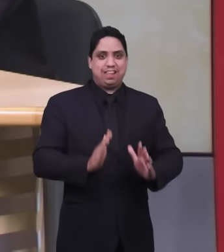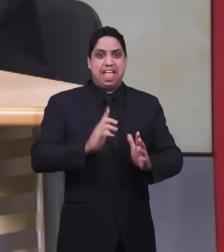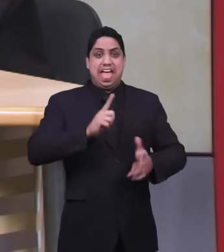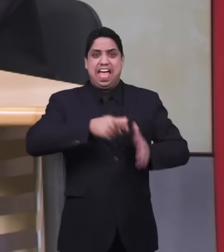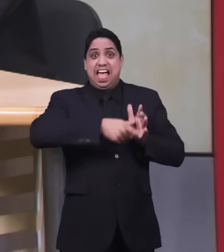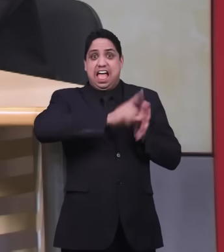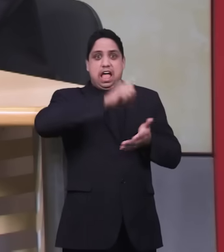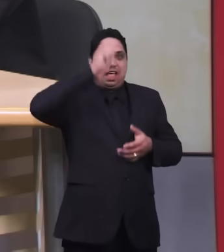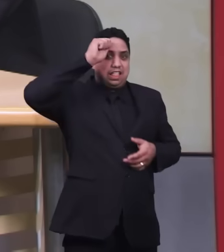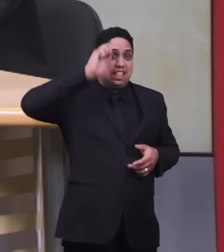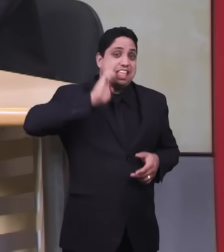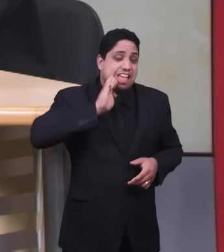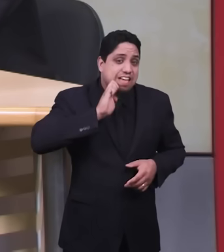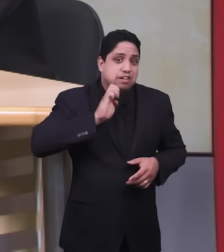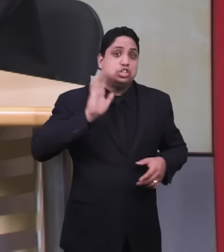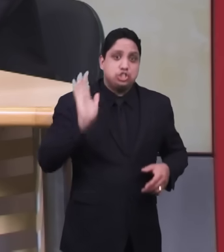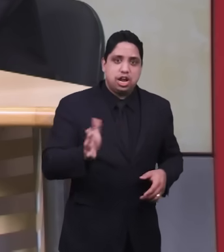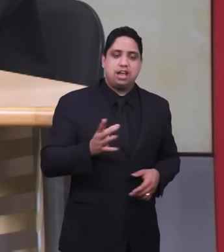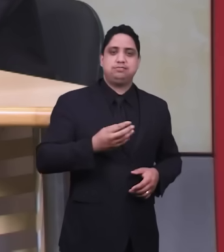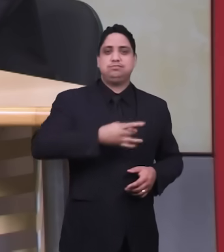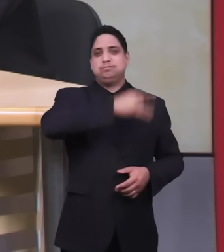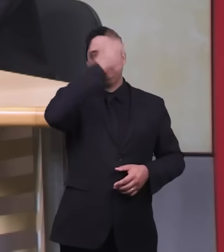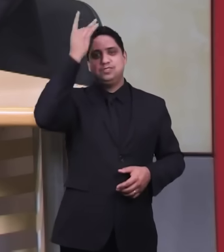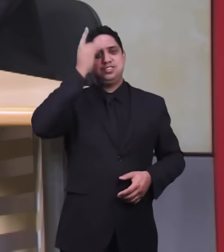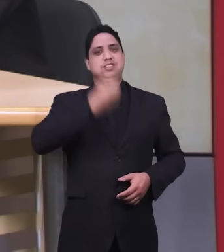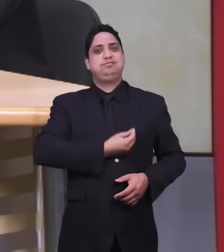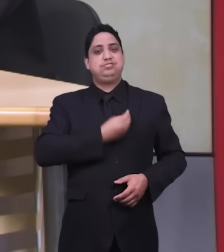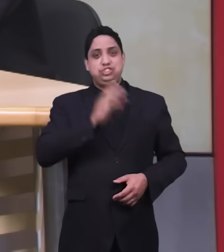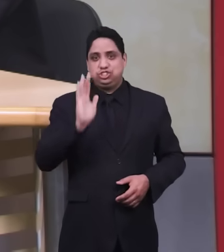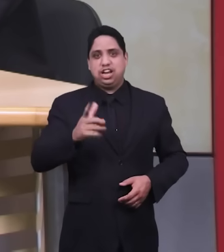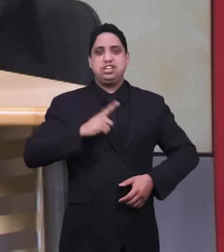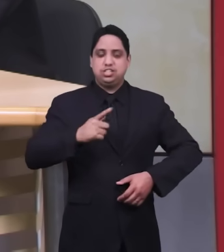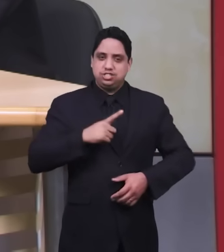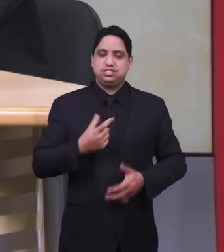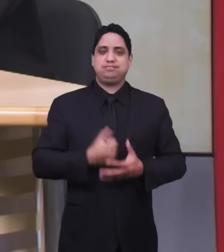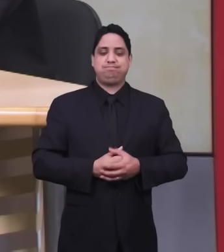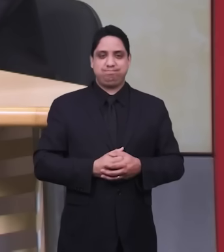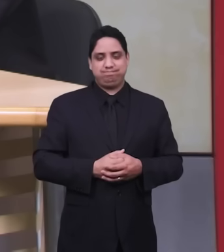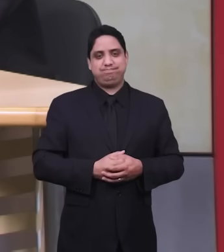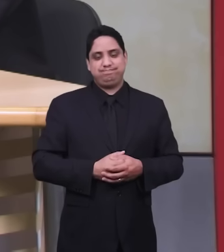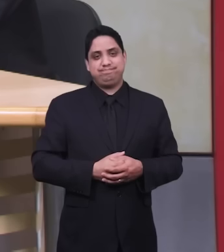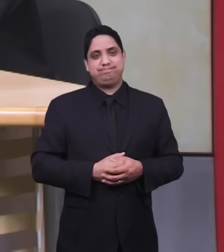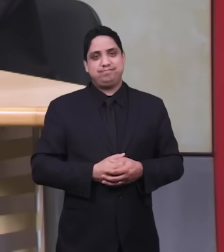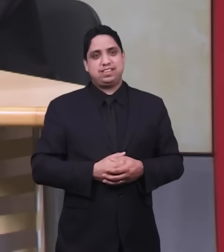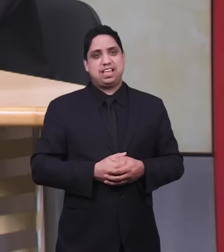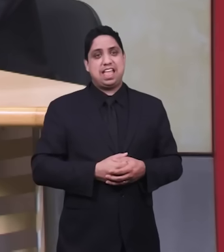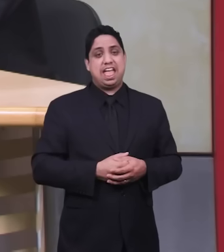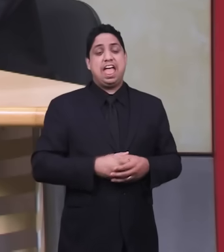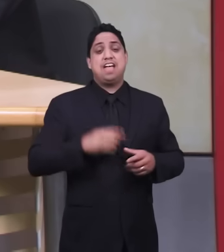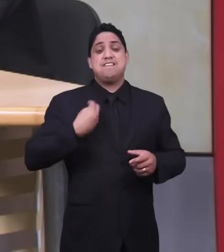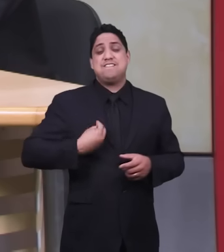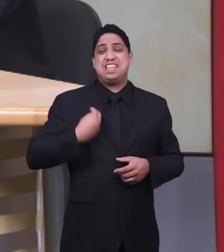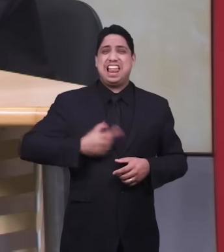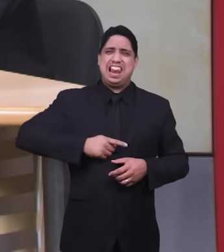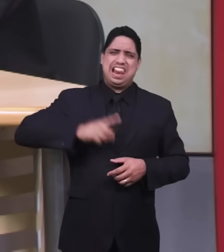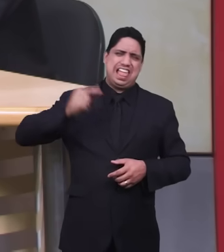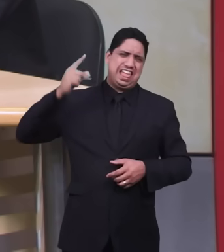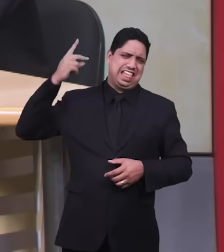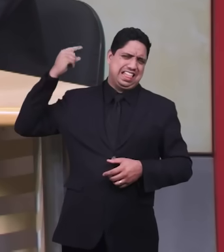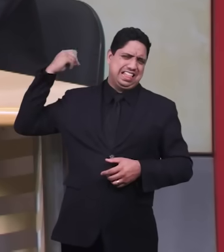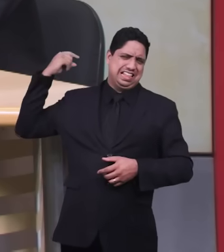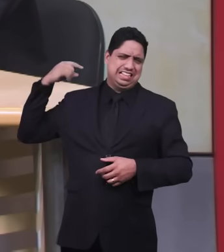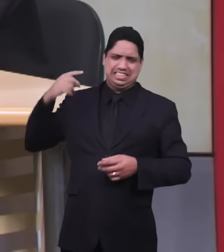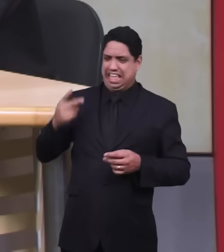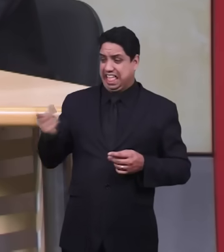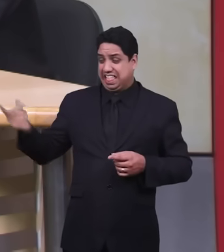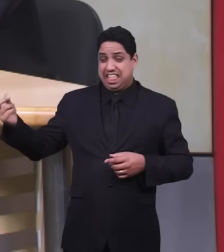tudo. Então, esta vida é que está em nós, é essa que transborda em nós, que é o Espírito Santo, essa vida desde a eternidade. Então, quer dizer, como é que